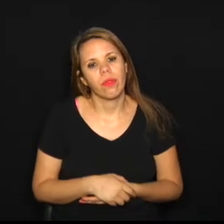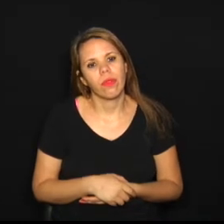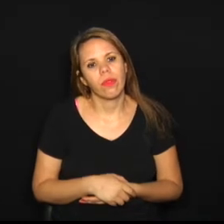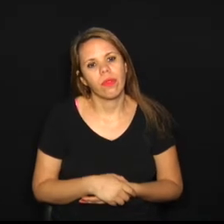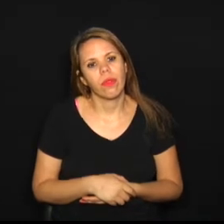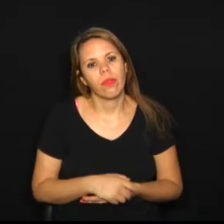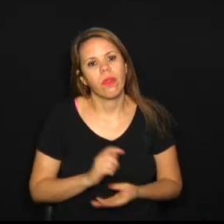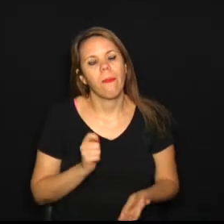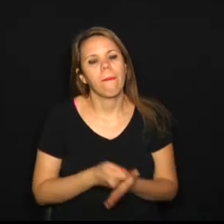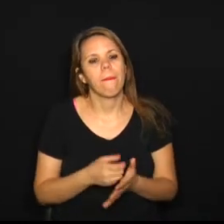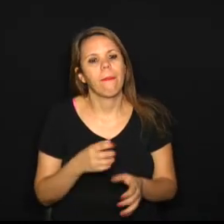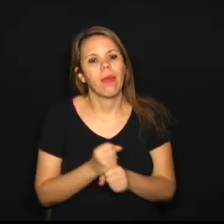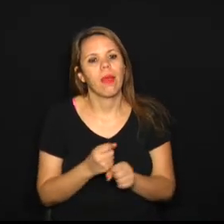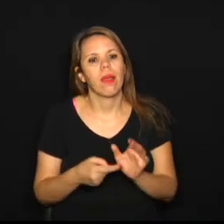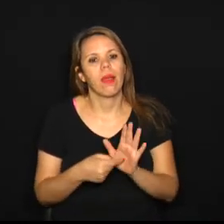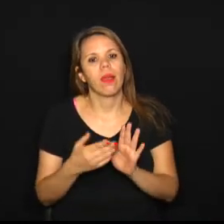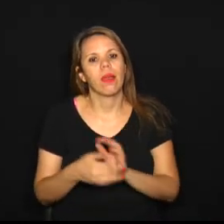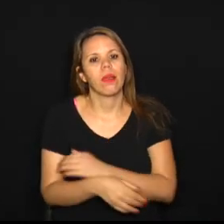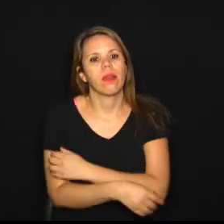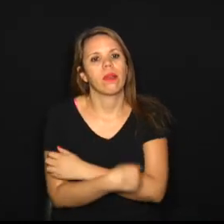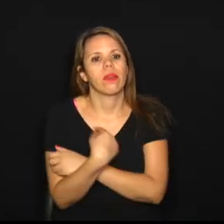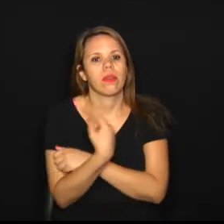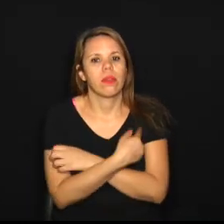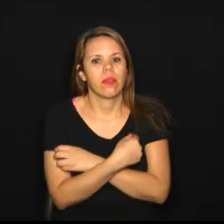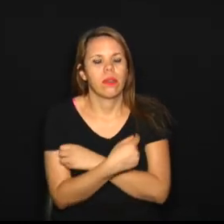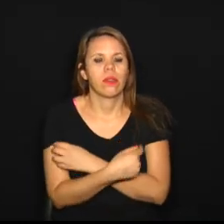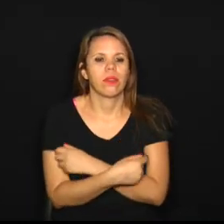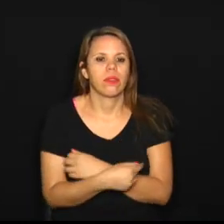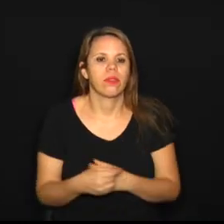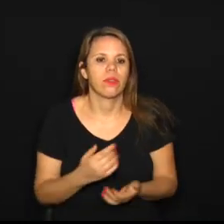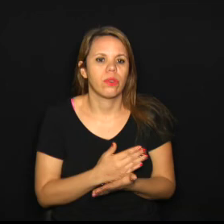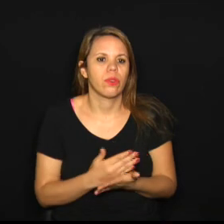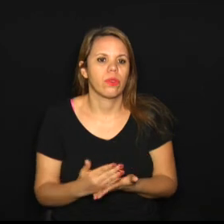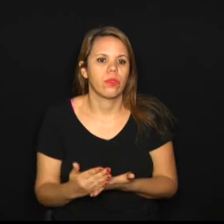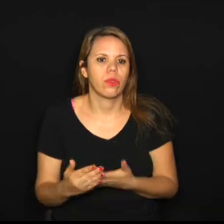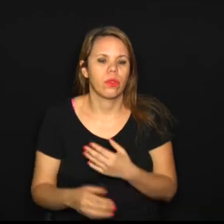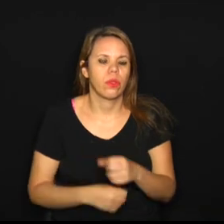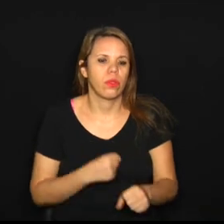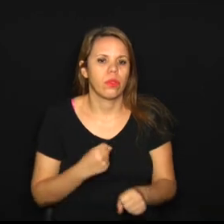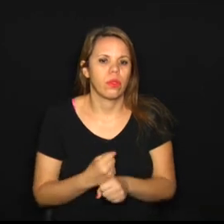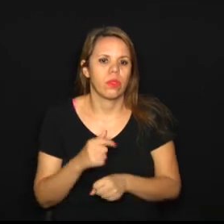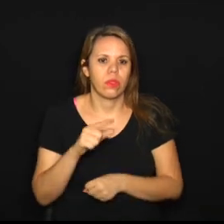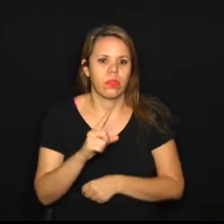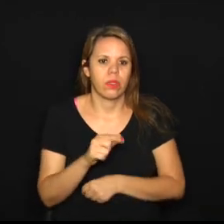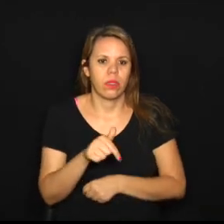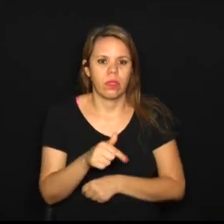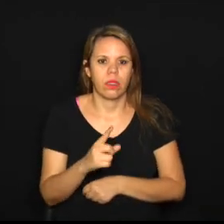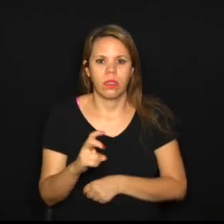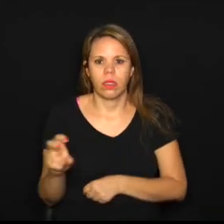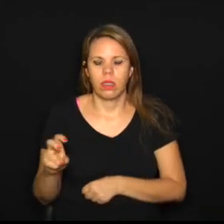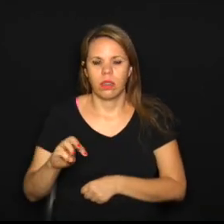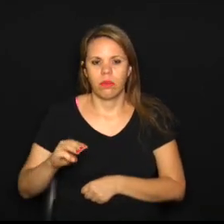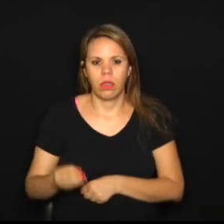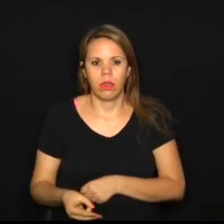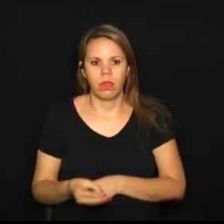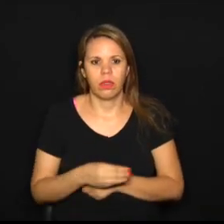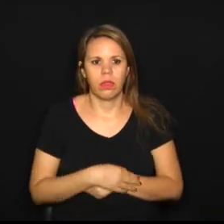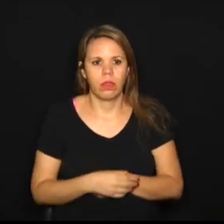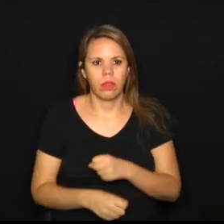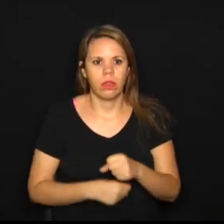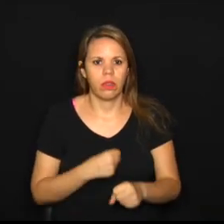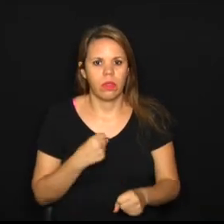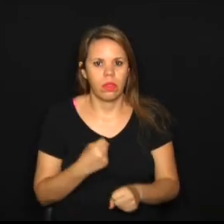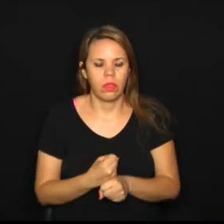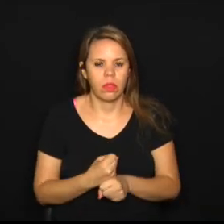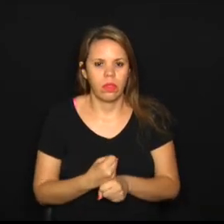Restos a pagar, demonstrativo dos restos a pagar. Nós iniciamos o ano com 715 milhões do ano